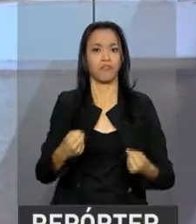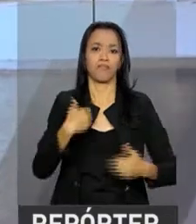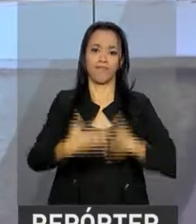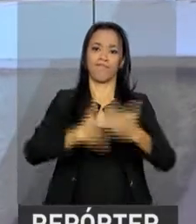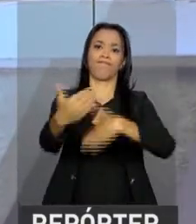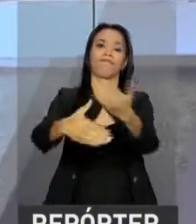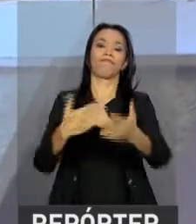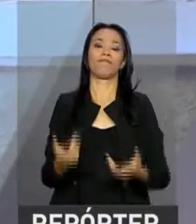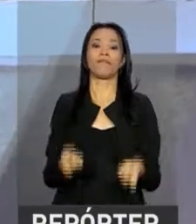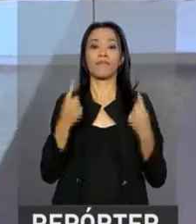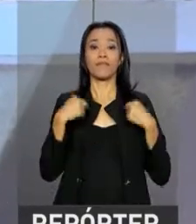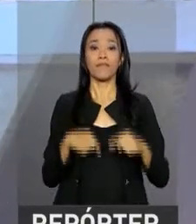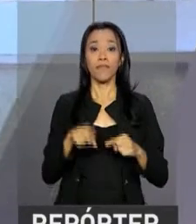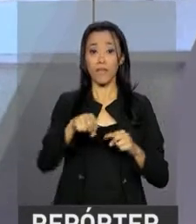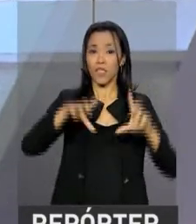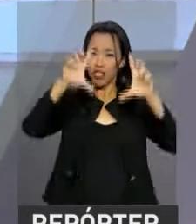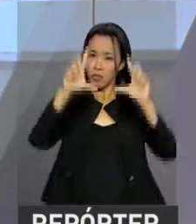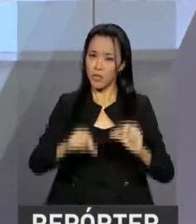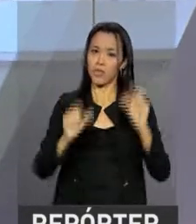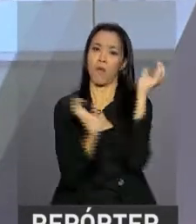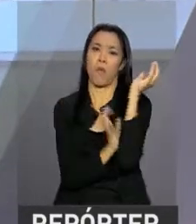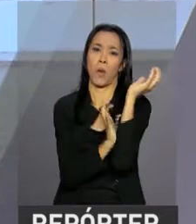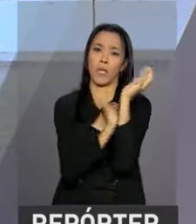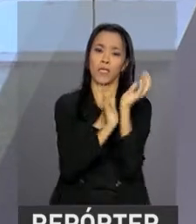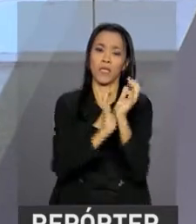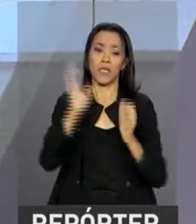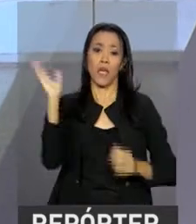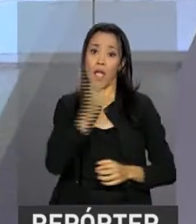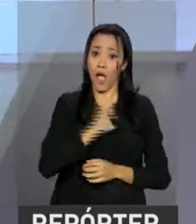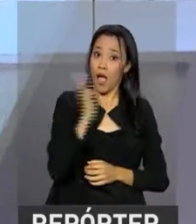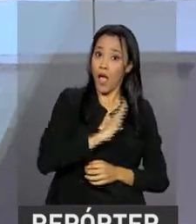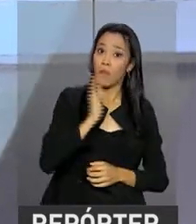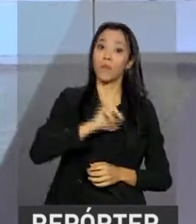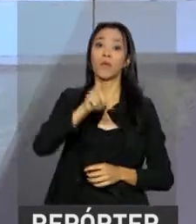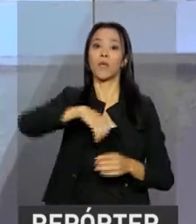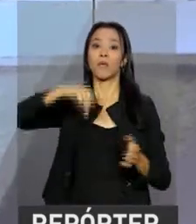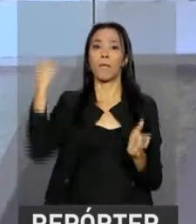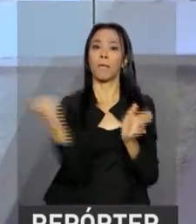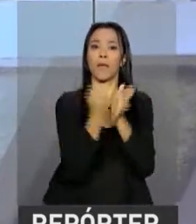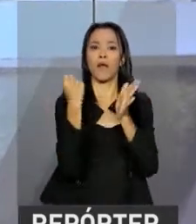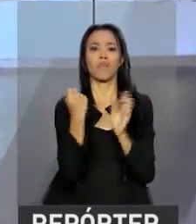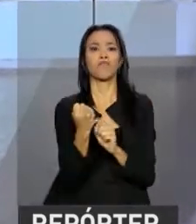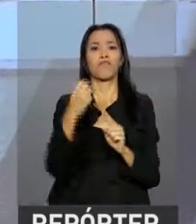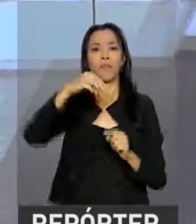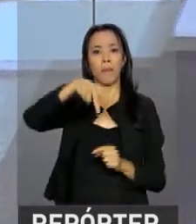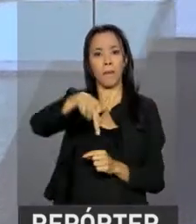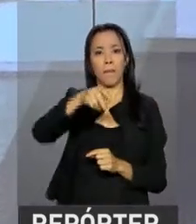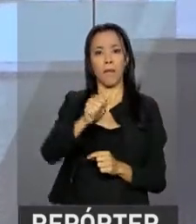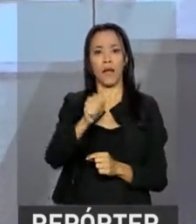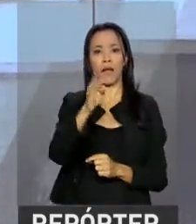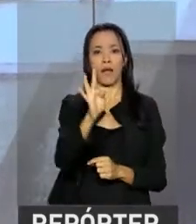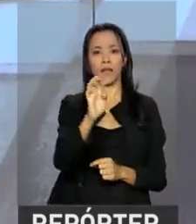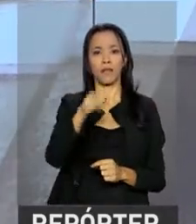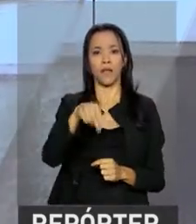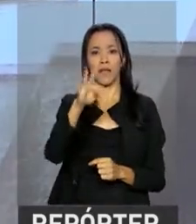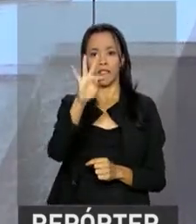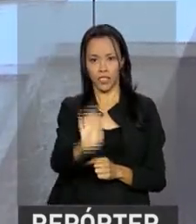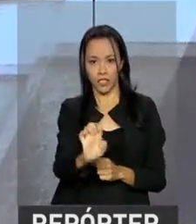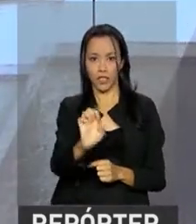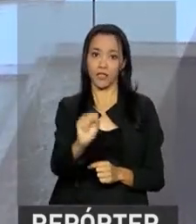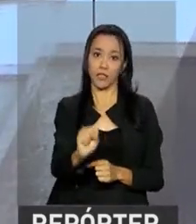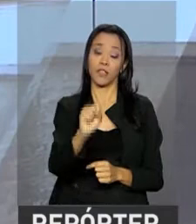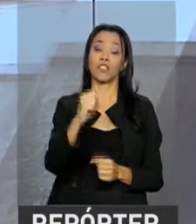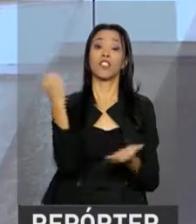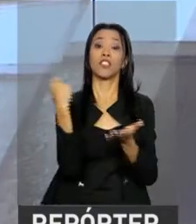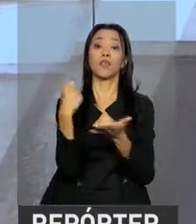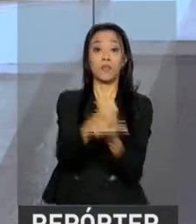menos burocracia e maior rapidez no registro de patentes de medicamentos uma parceria entre a agência nacional de vigilância